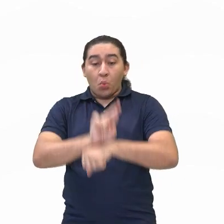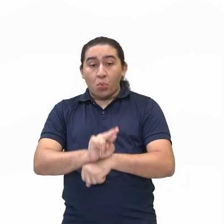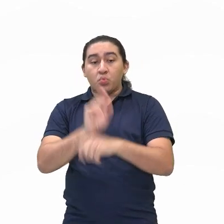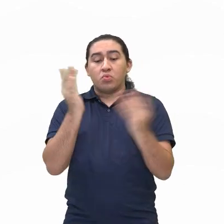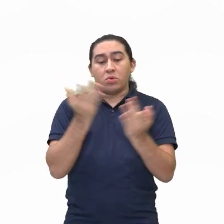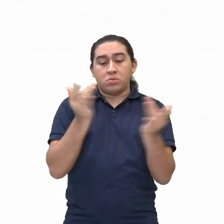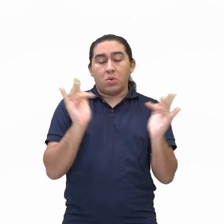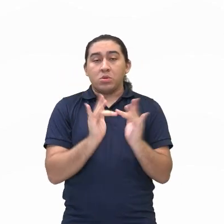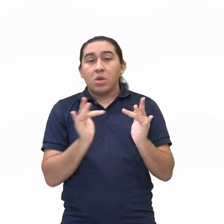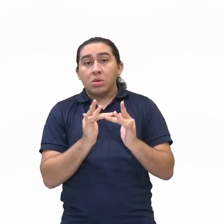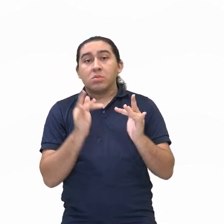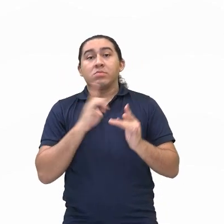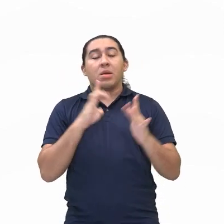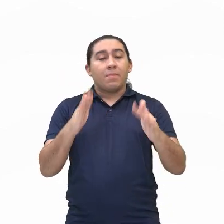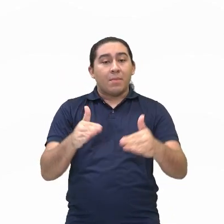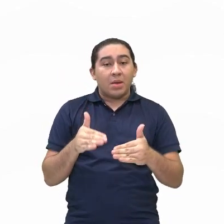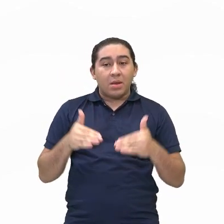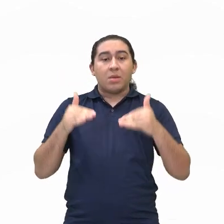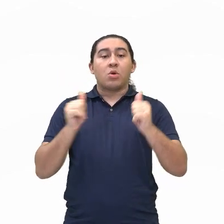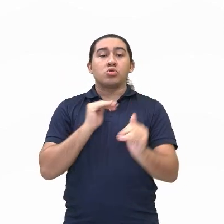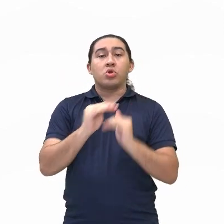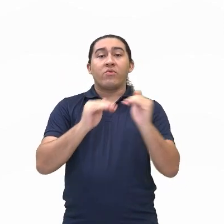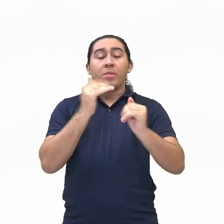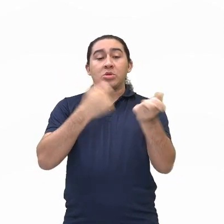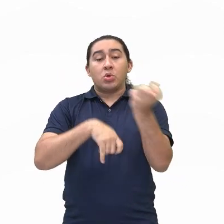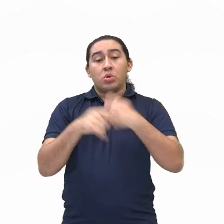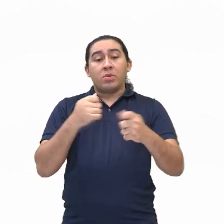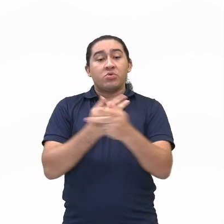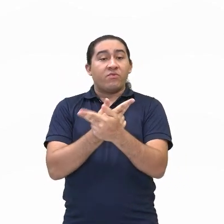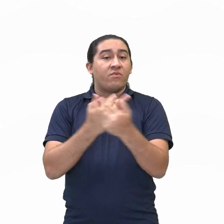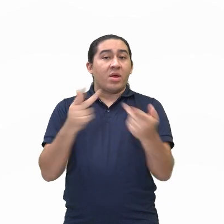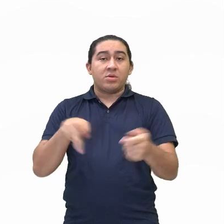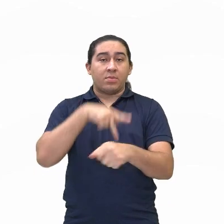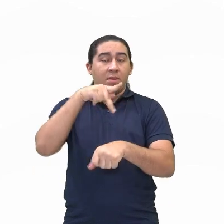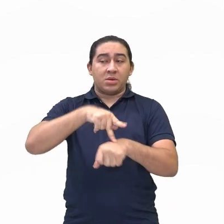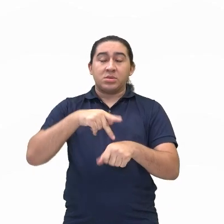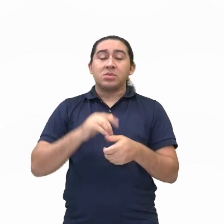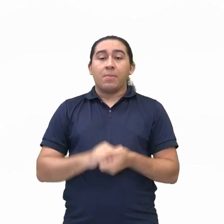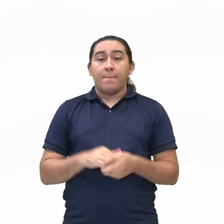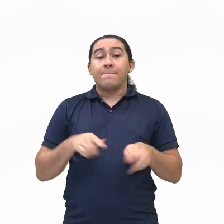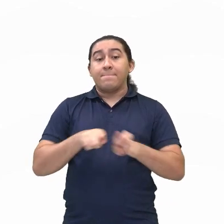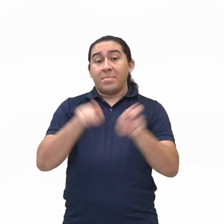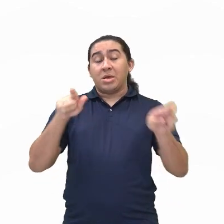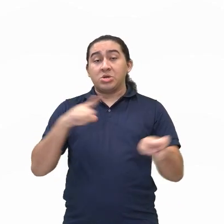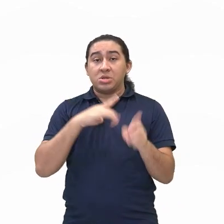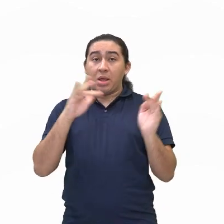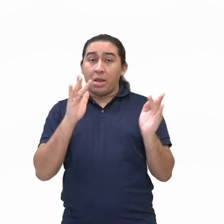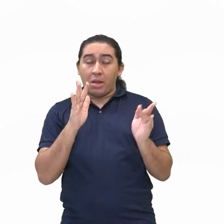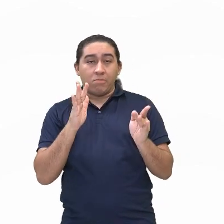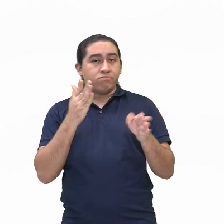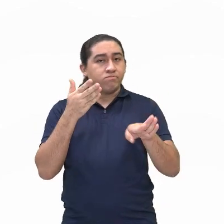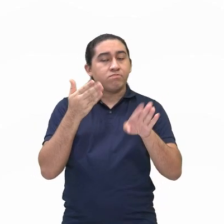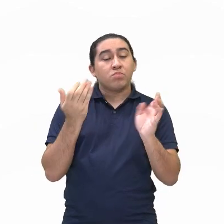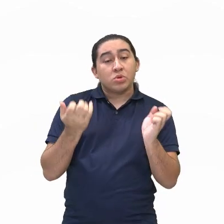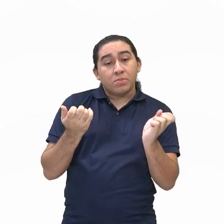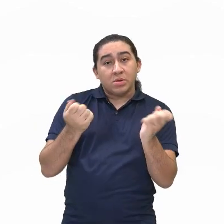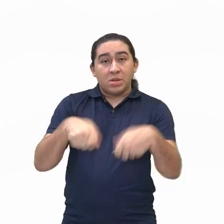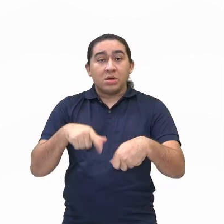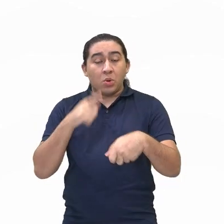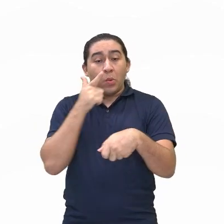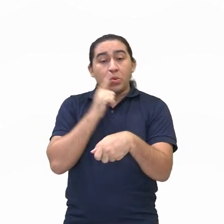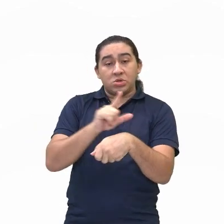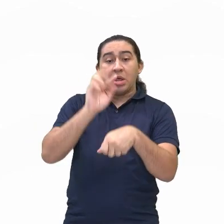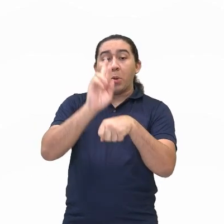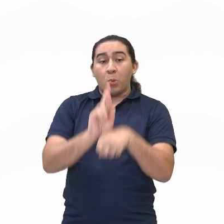facilitando o desenvolvimento da economia de vários países. Mas além do acesso a recursos, também a gente observa uma